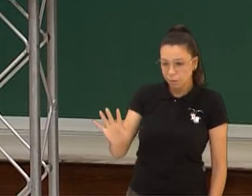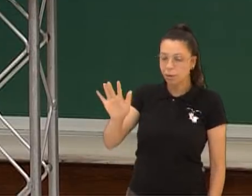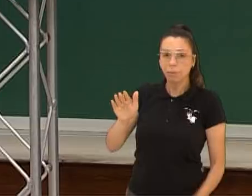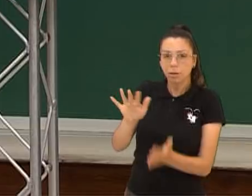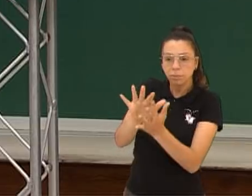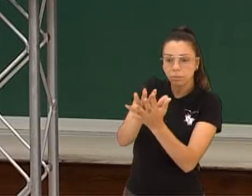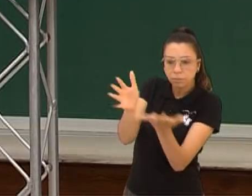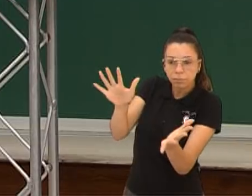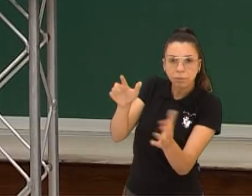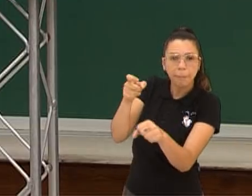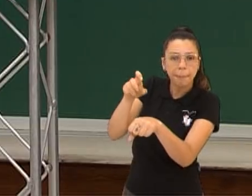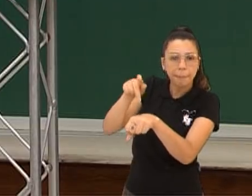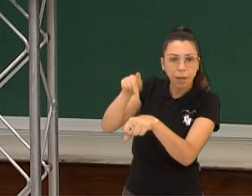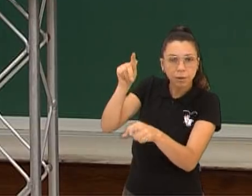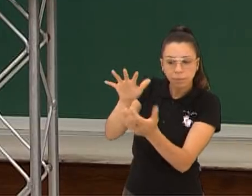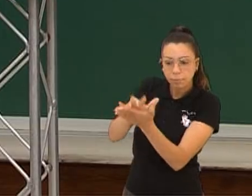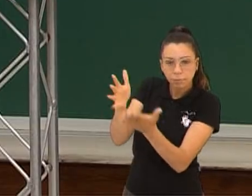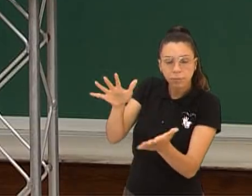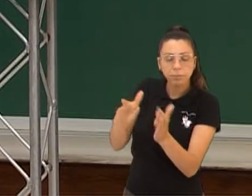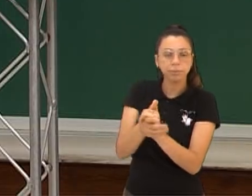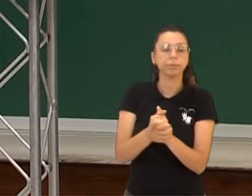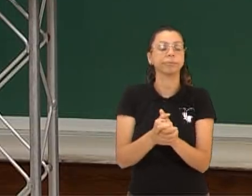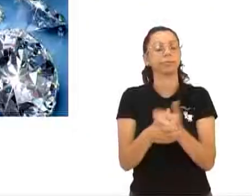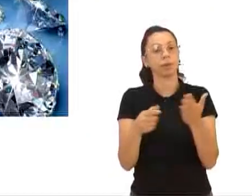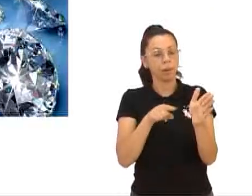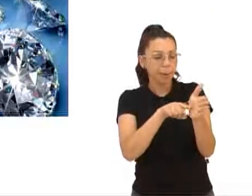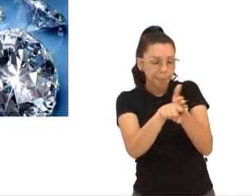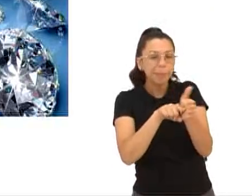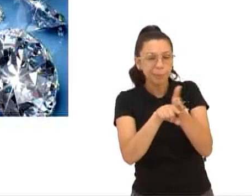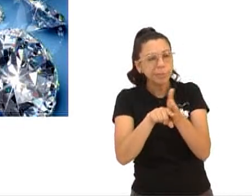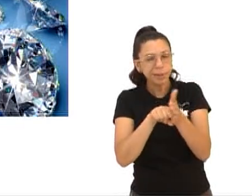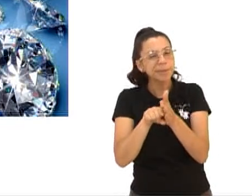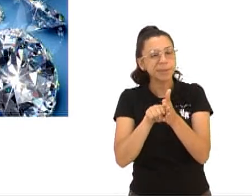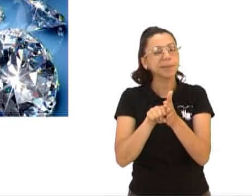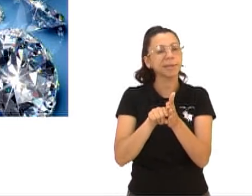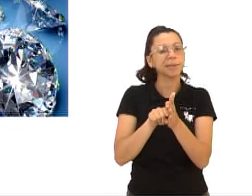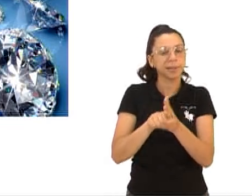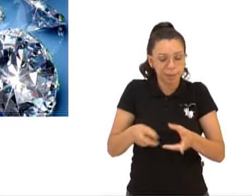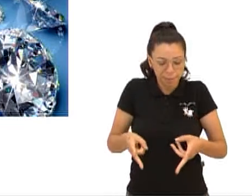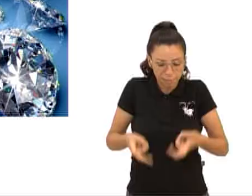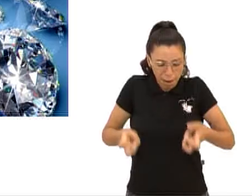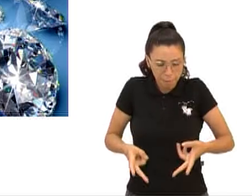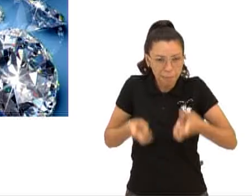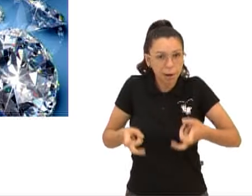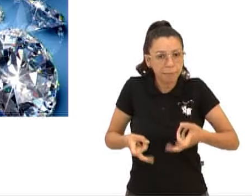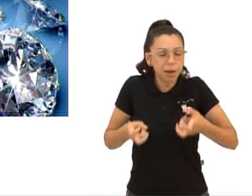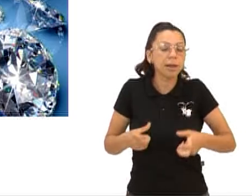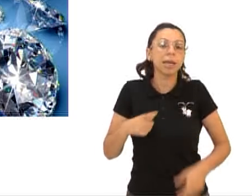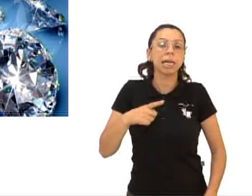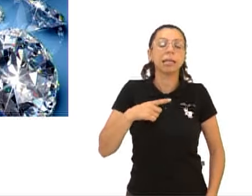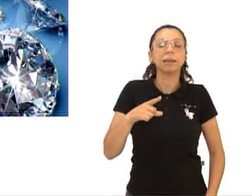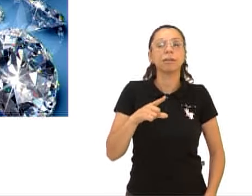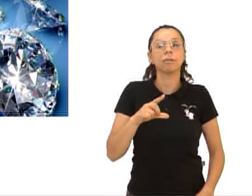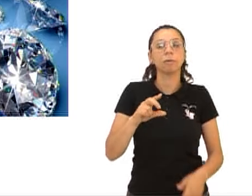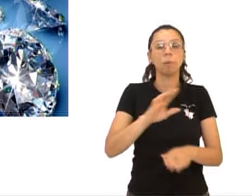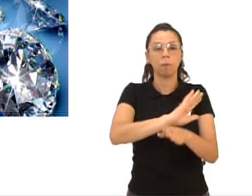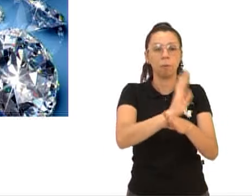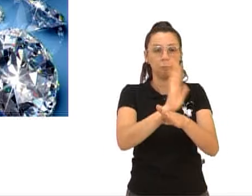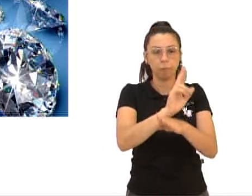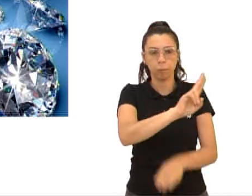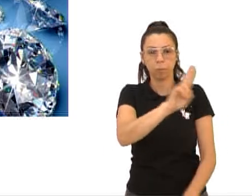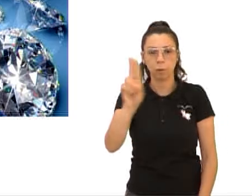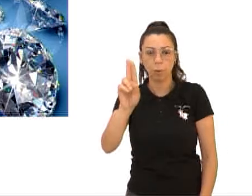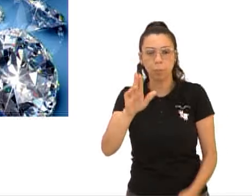para vocês enxergarem, e aconselho vocês darem uma olhada na realidade da extração mineral lá na África. Tem um filme chamado Diamante de Sangue,